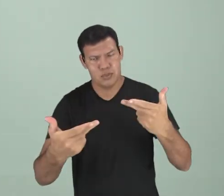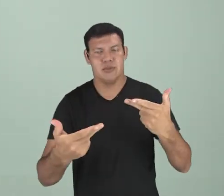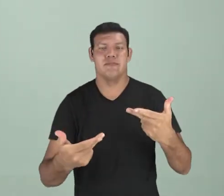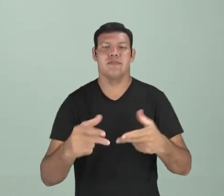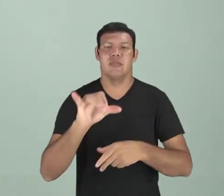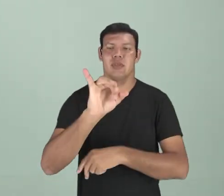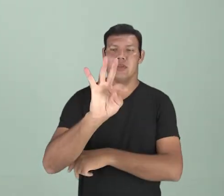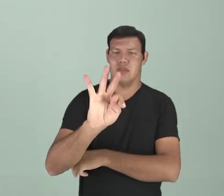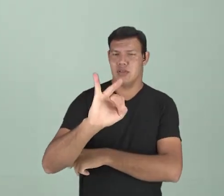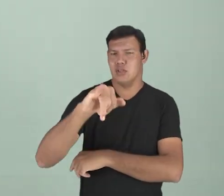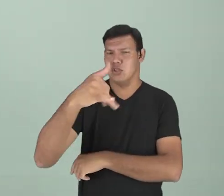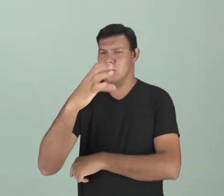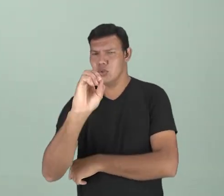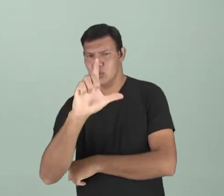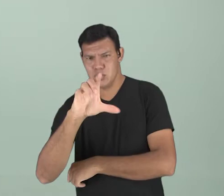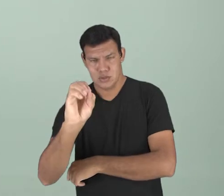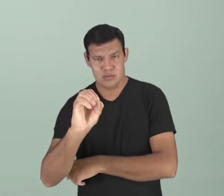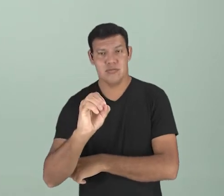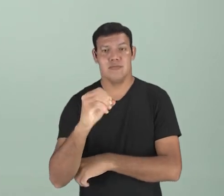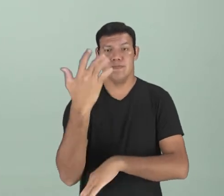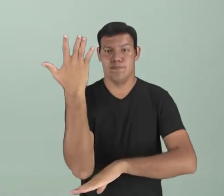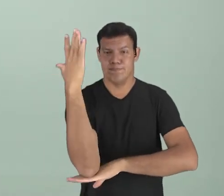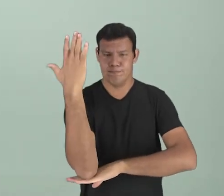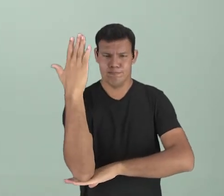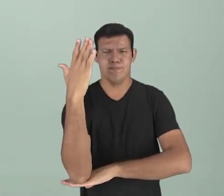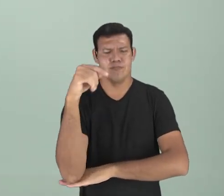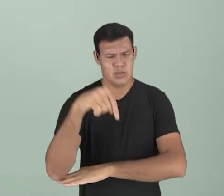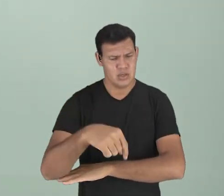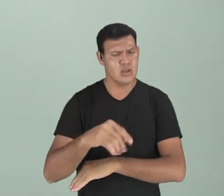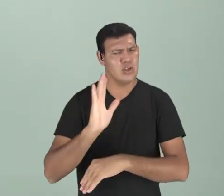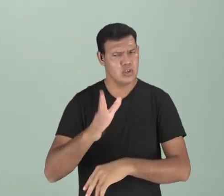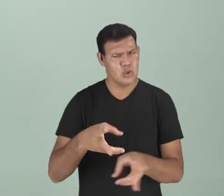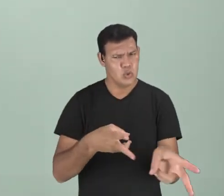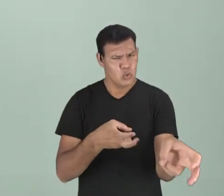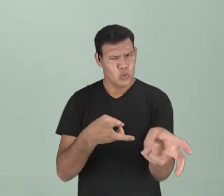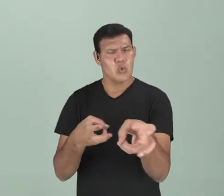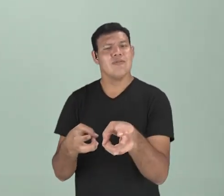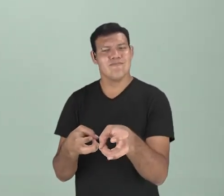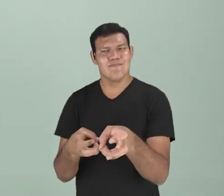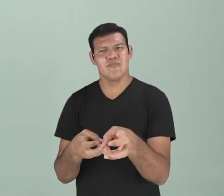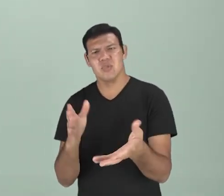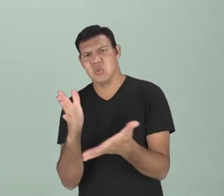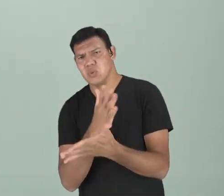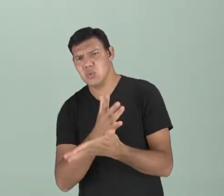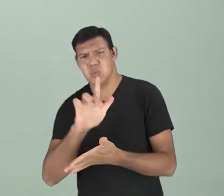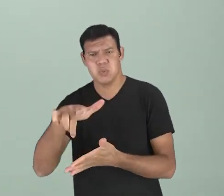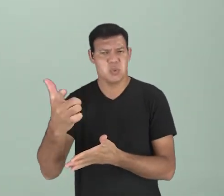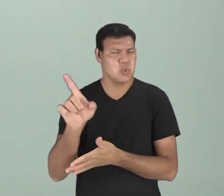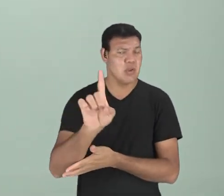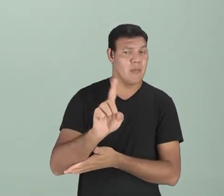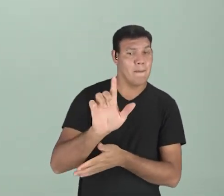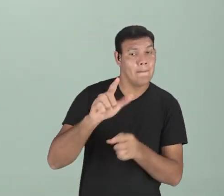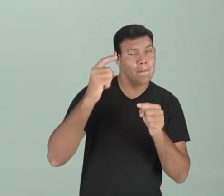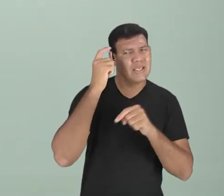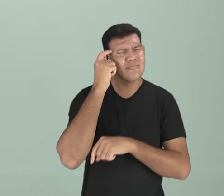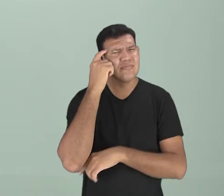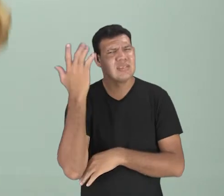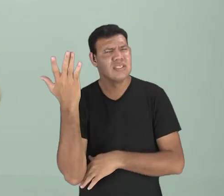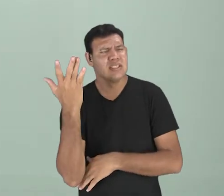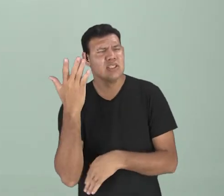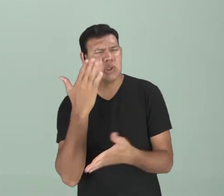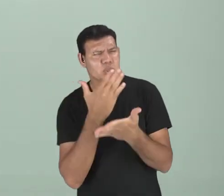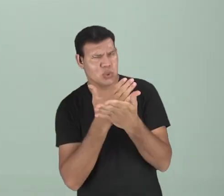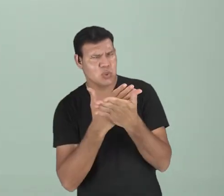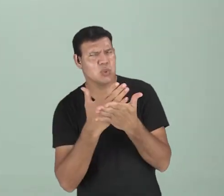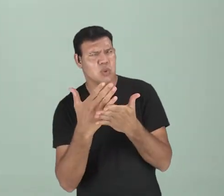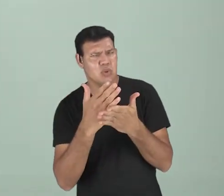própria natureza, então tudo já estava aqui. É claro que podem existir coisas que não, mas se a gente pensar do início